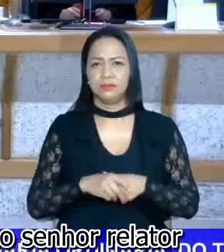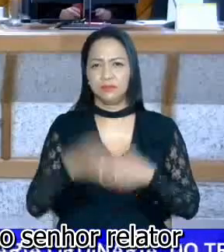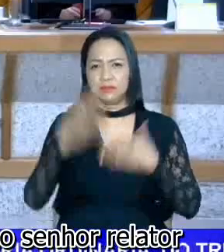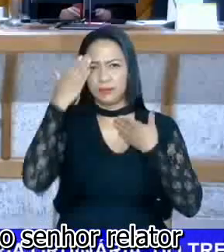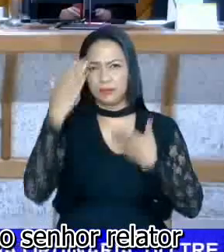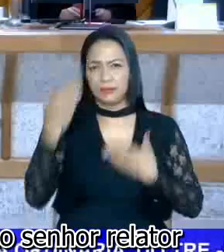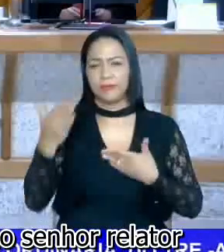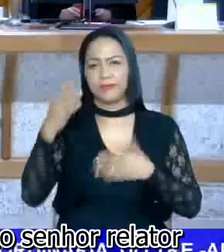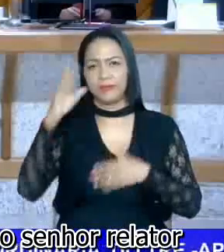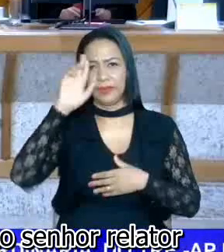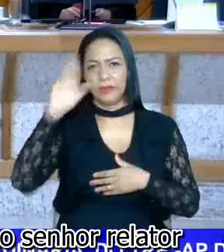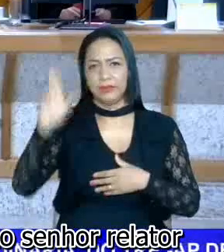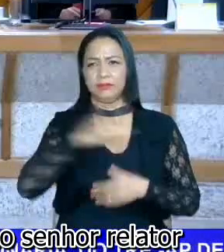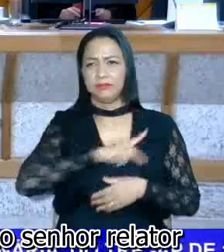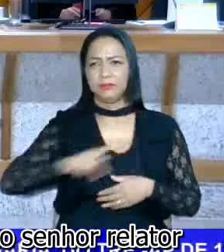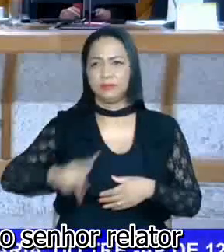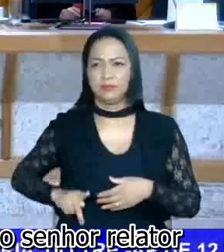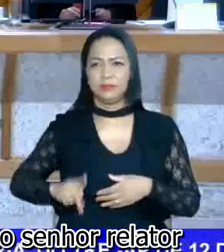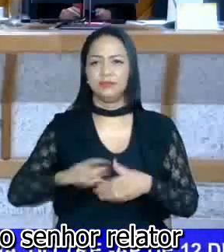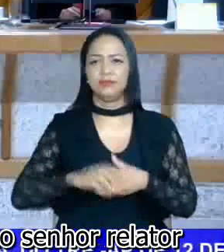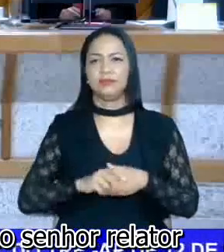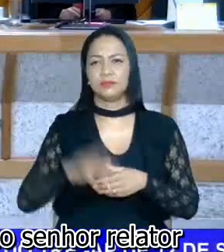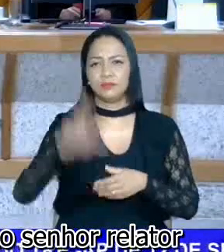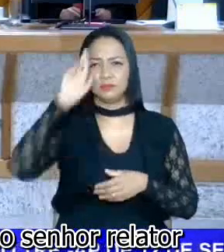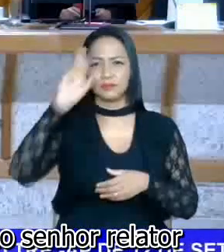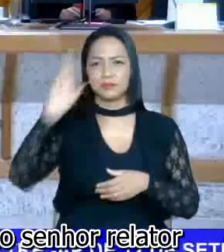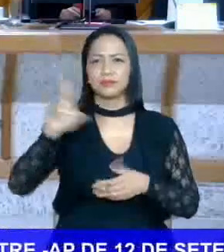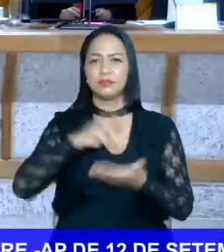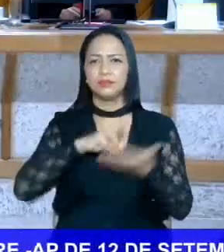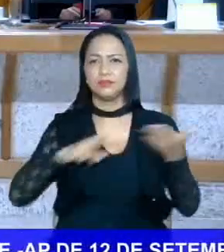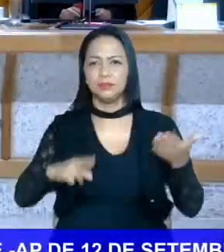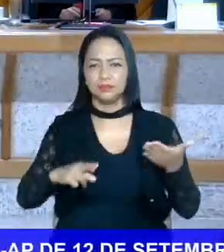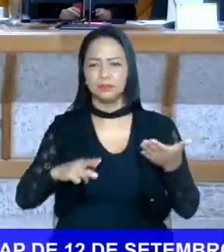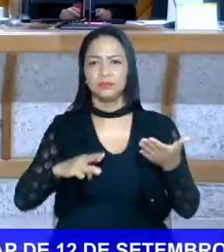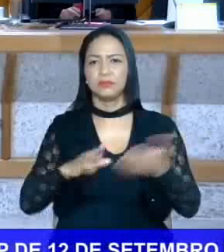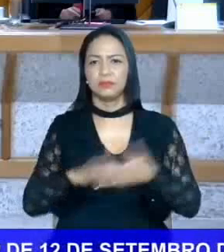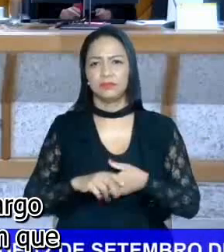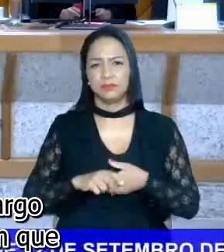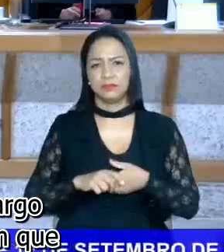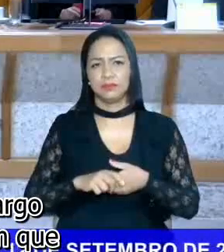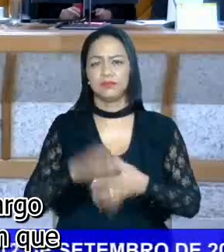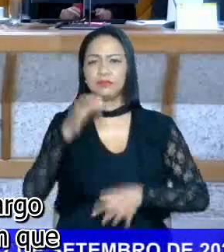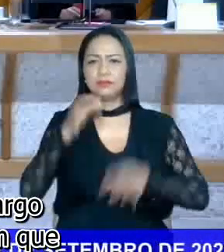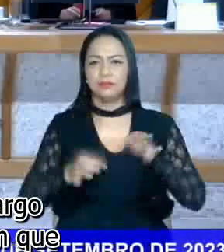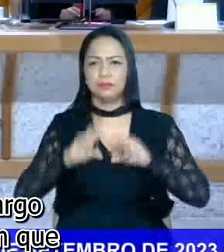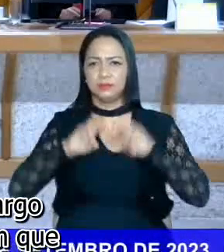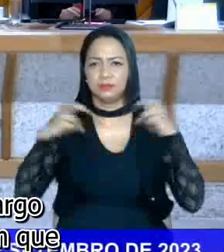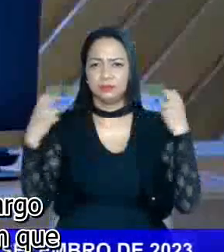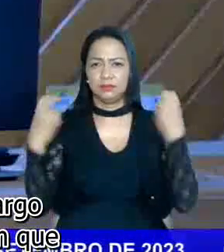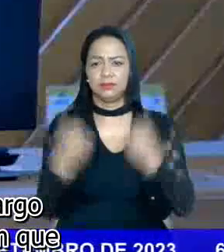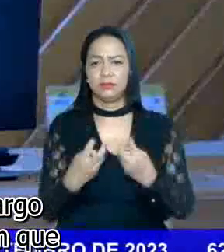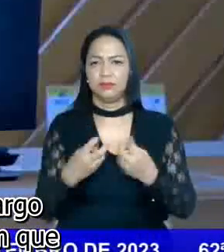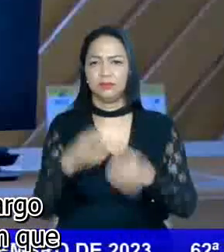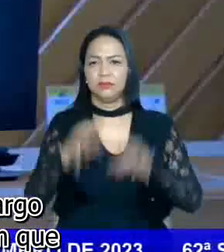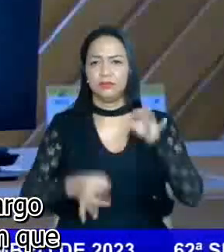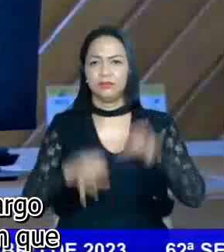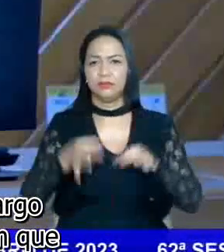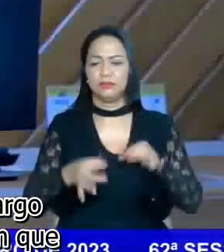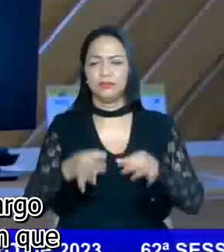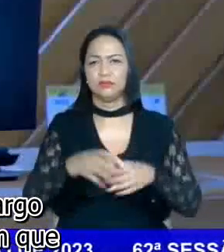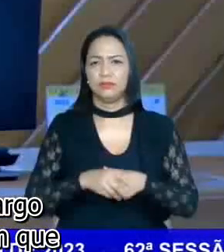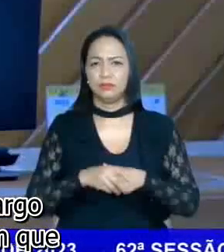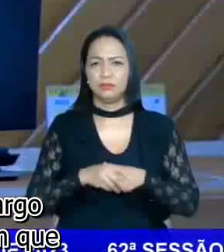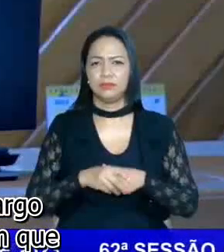Obrigado, Na tela, o excelentíssimo desembargador senhor presidente, João Lages. excelentíssimo senhor relator, excelentíssimos jogadores. Trata-se